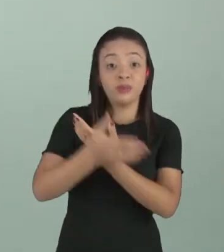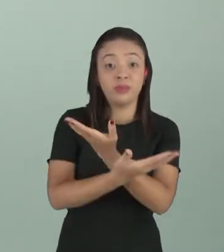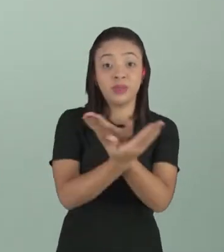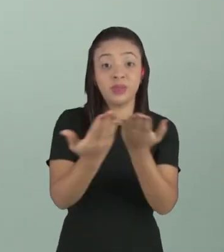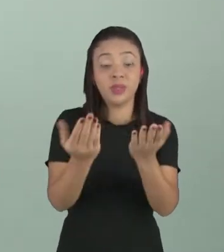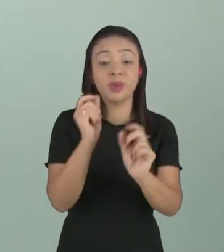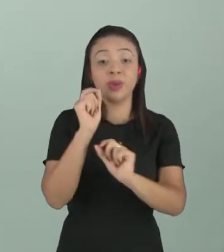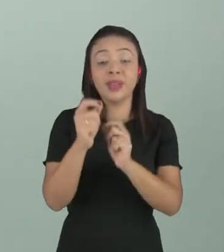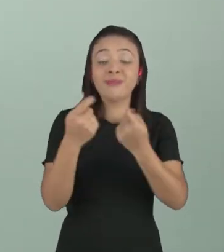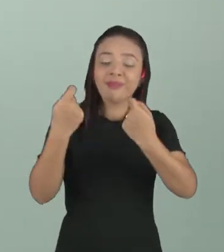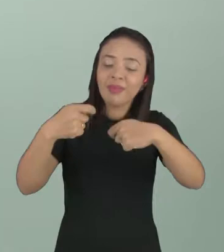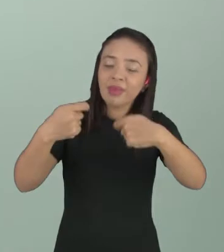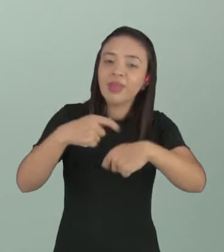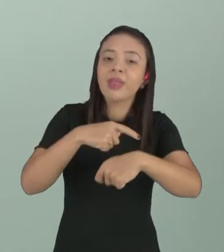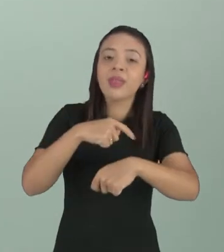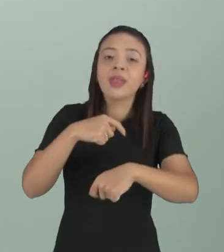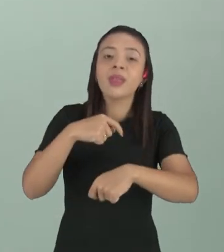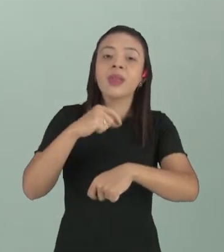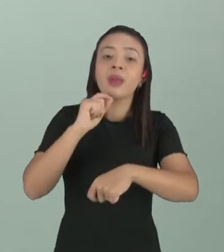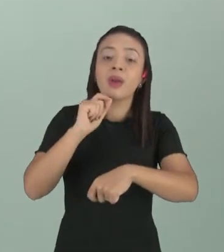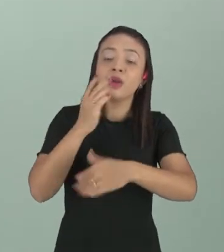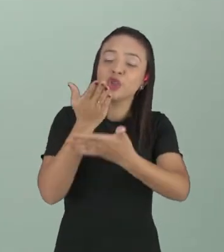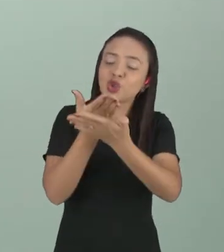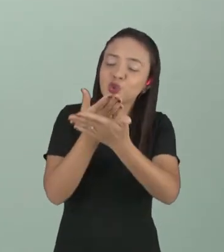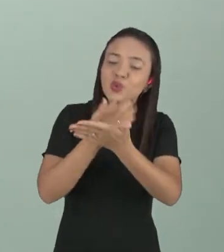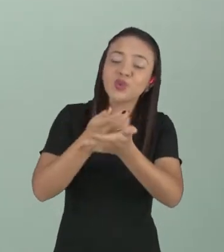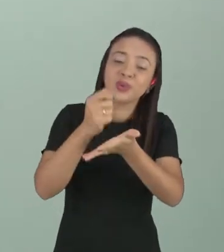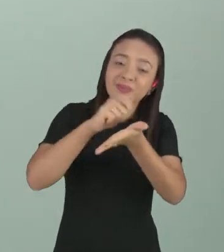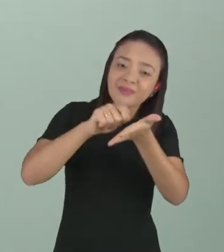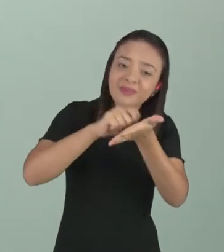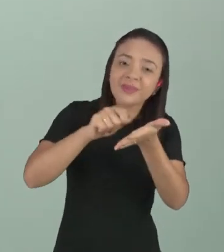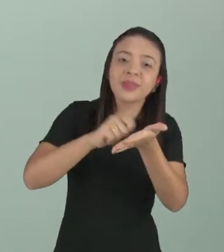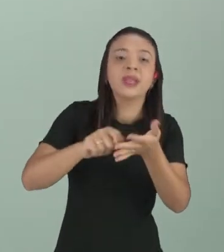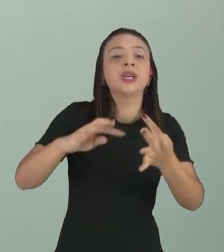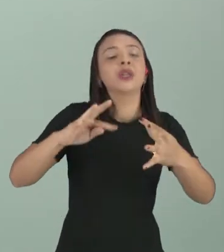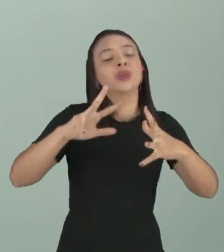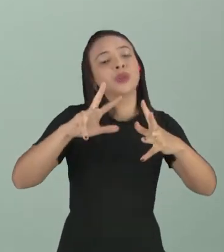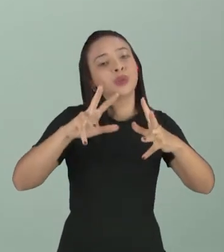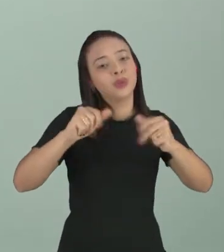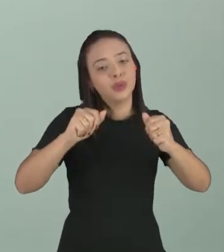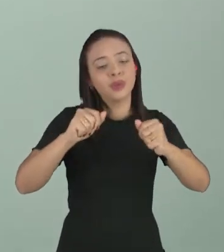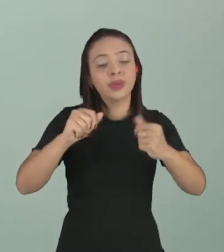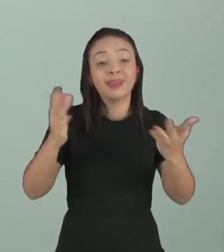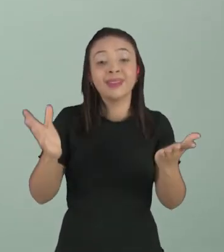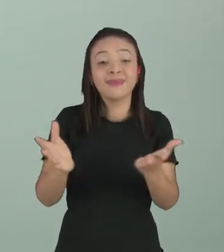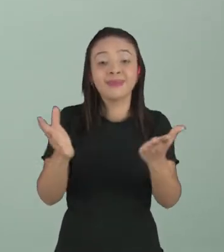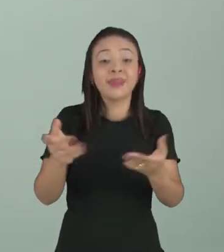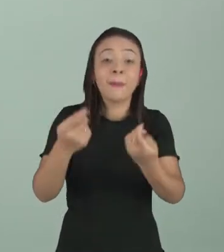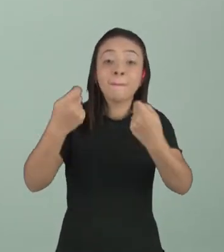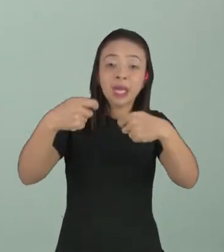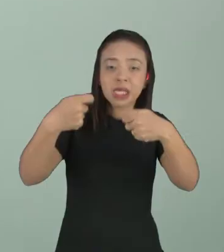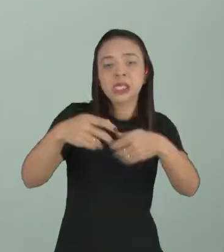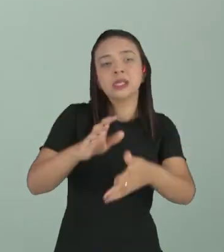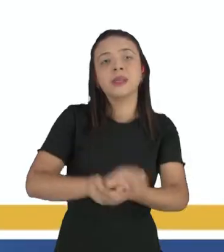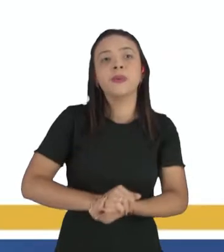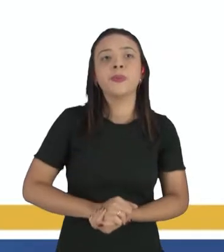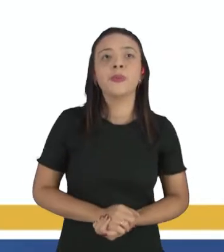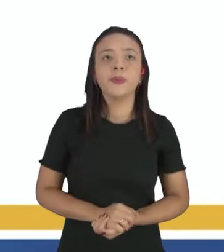da importância de se estudar a ortografia e tudo o que ela propõe. Vamos lá?